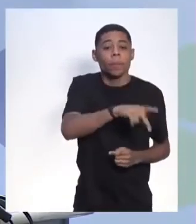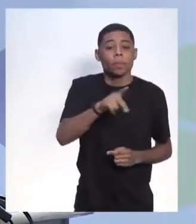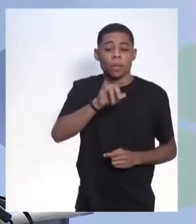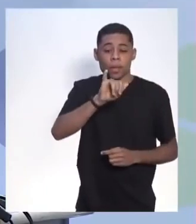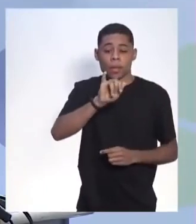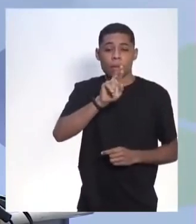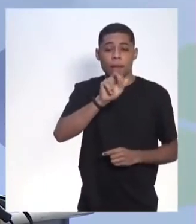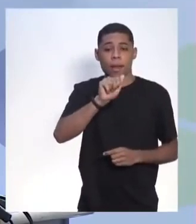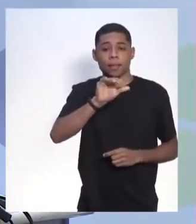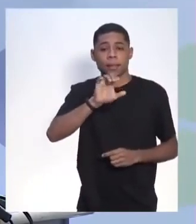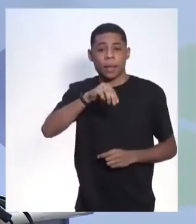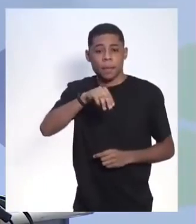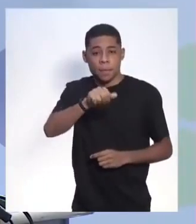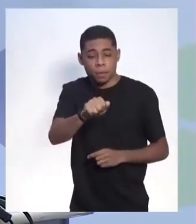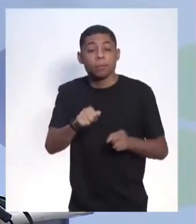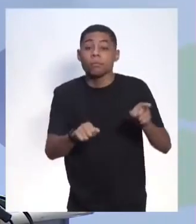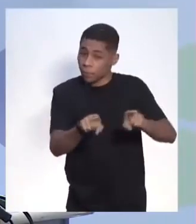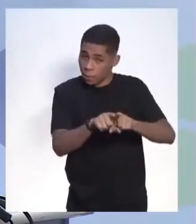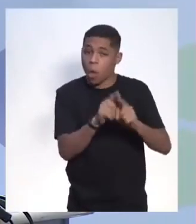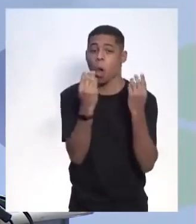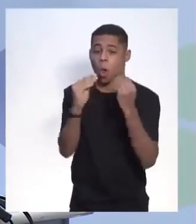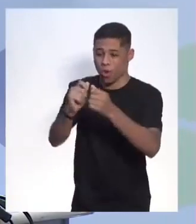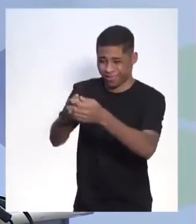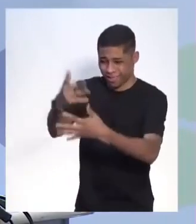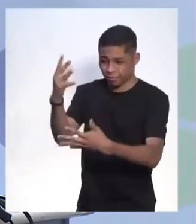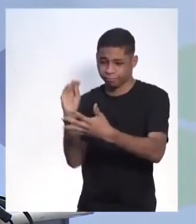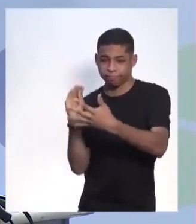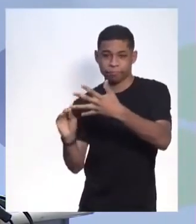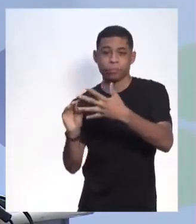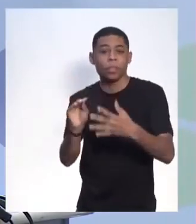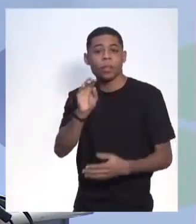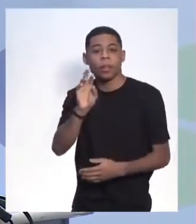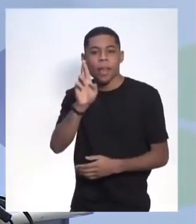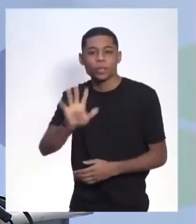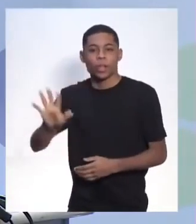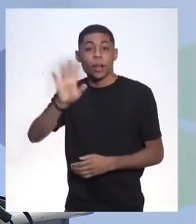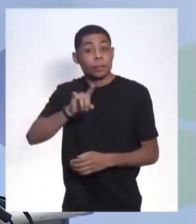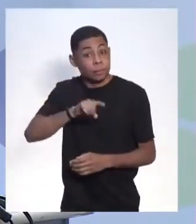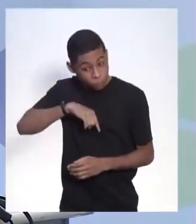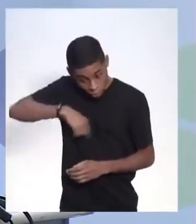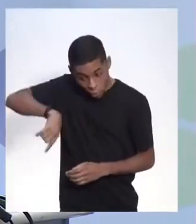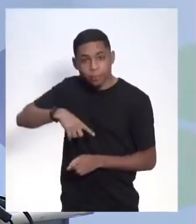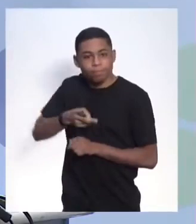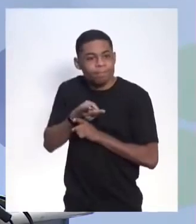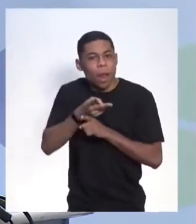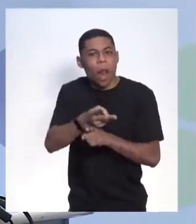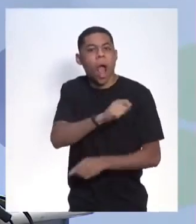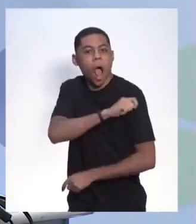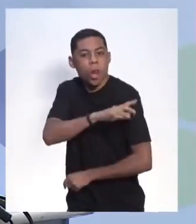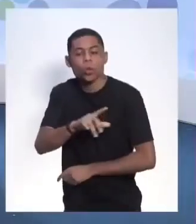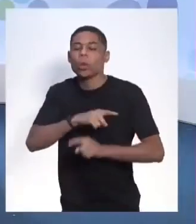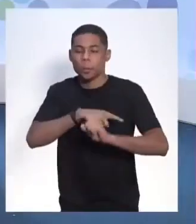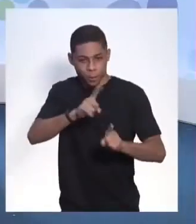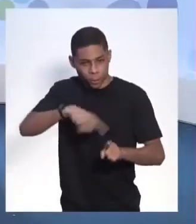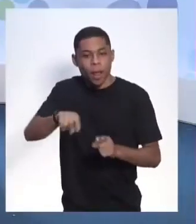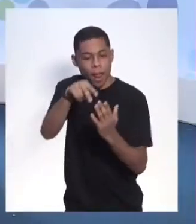colocou regional, né? A gente fica caçando os alunos, gente, mas aí a gente lê de vocês também. A Pro